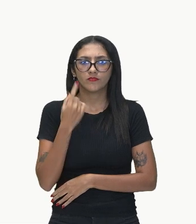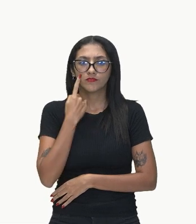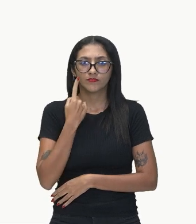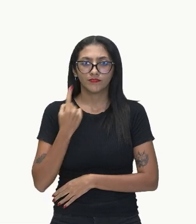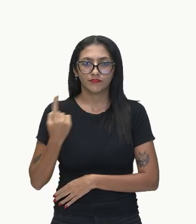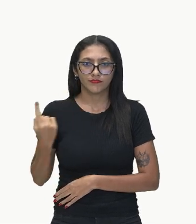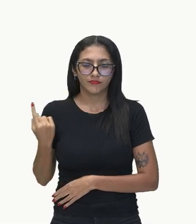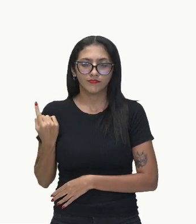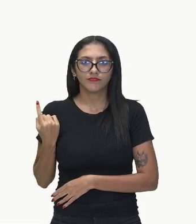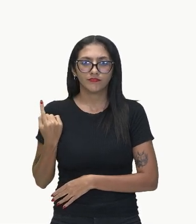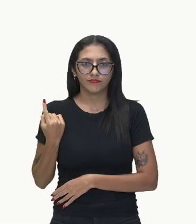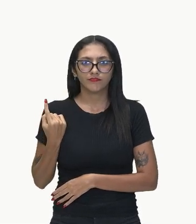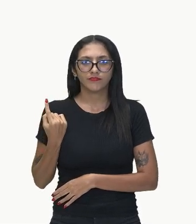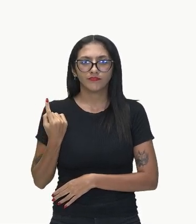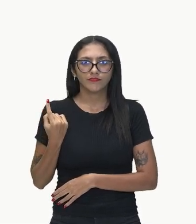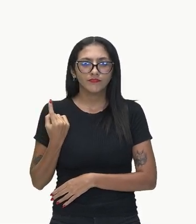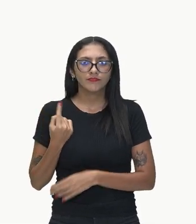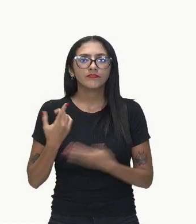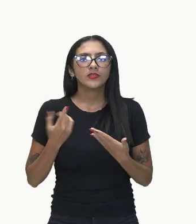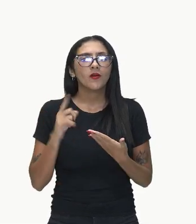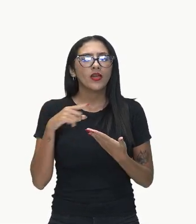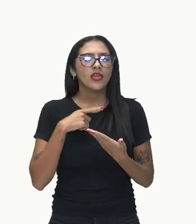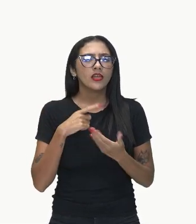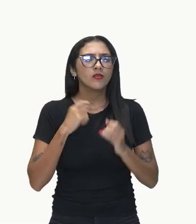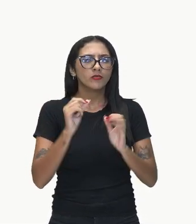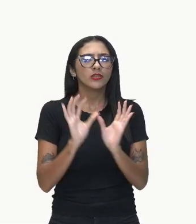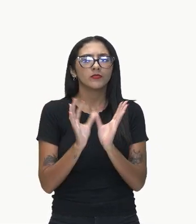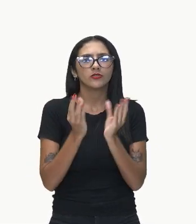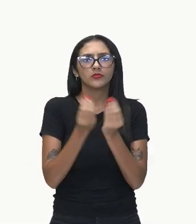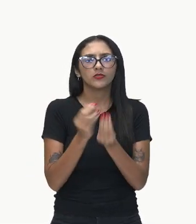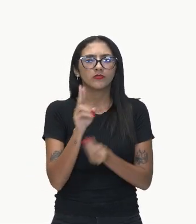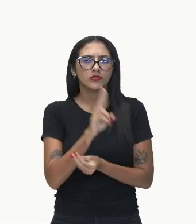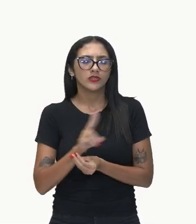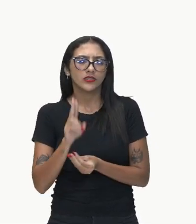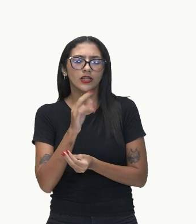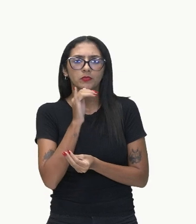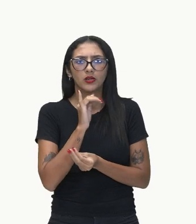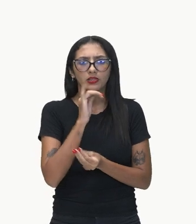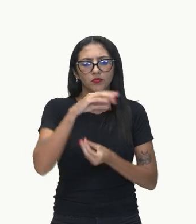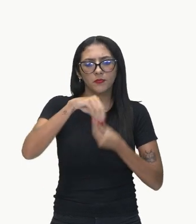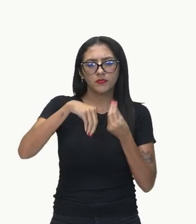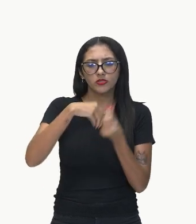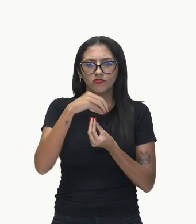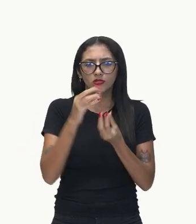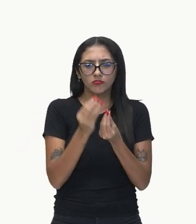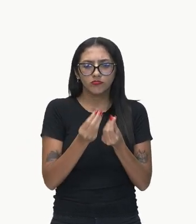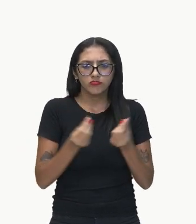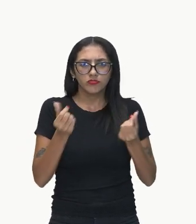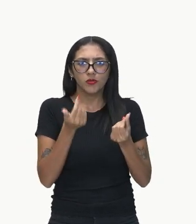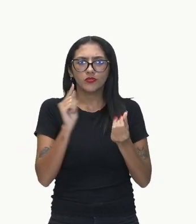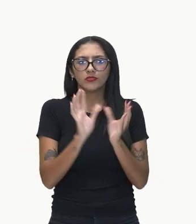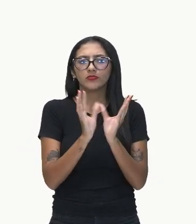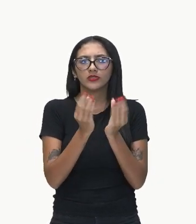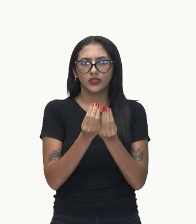de THF, que ele é um composto utilizado como solvente. Observem, está aqui, ó.